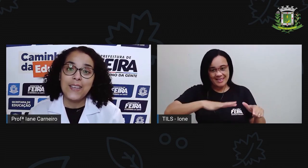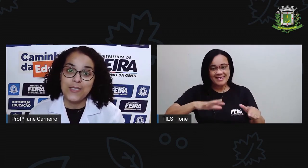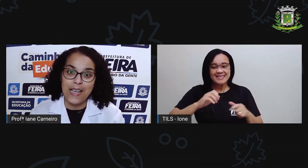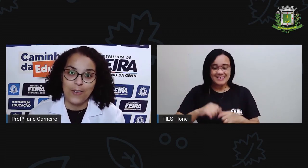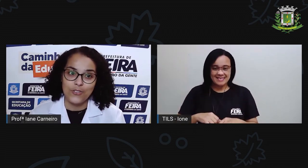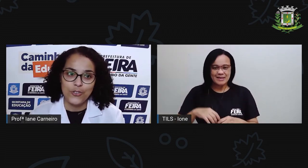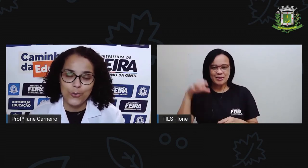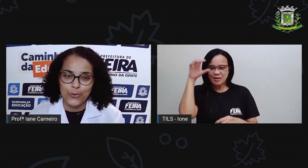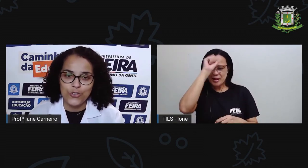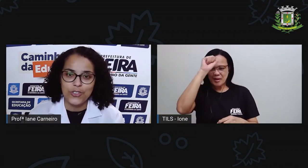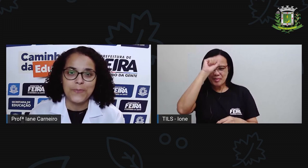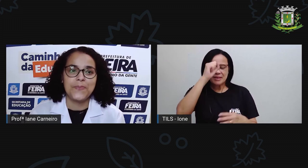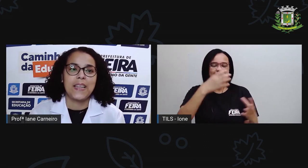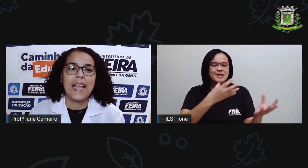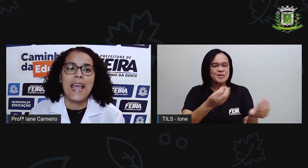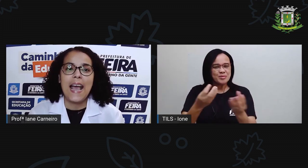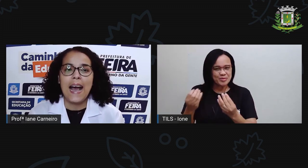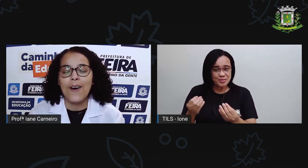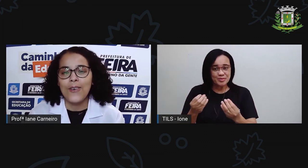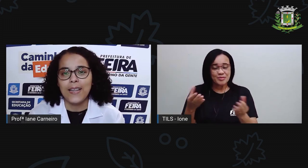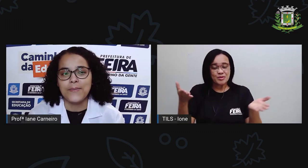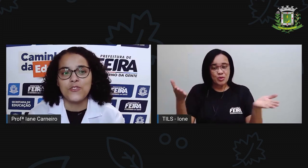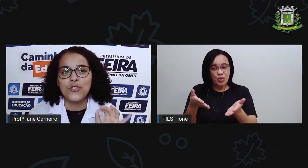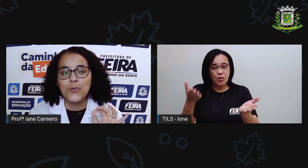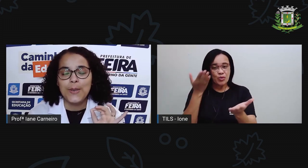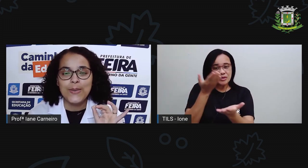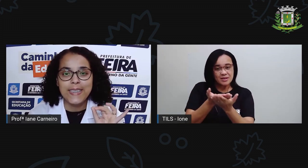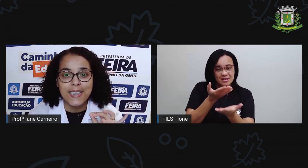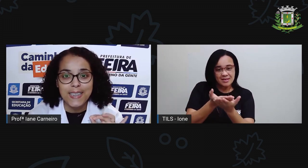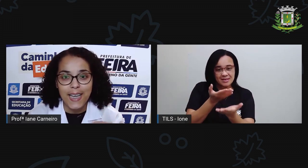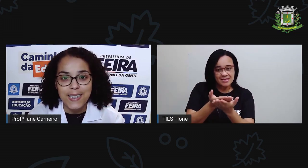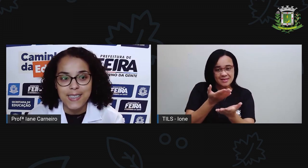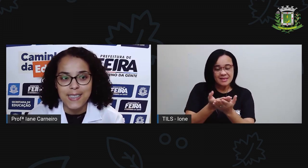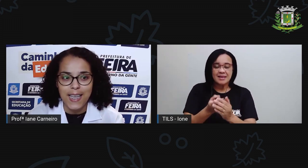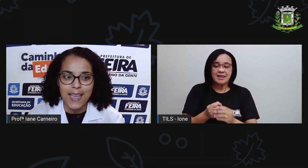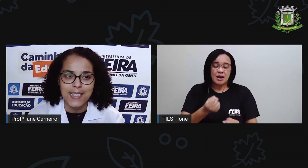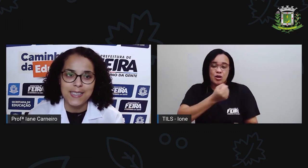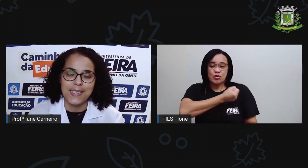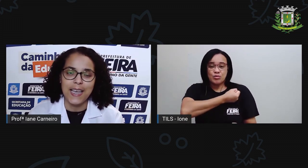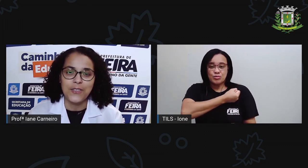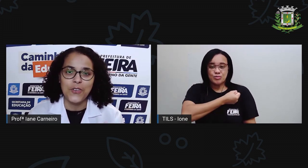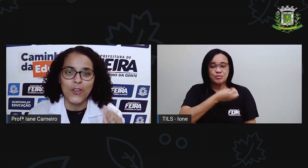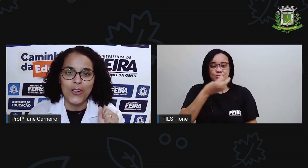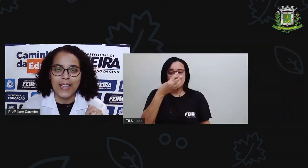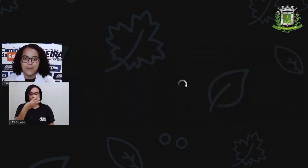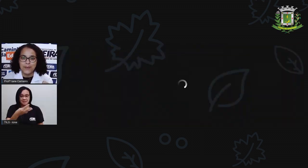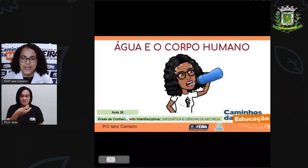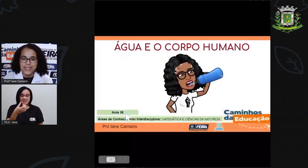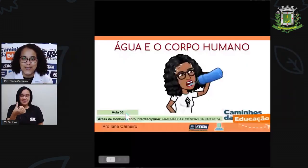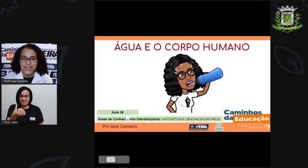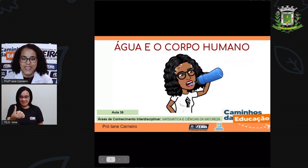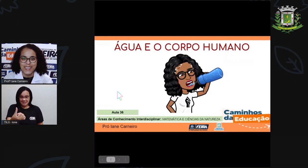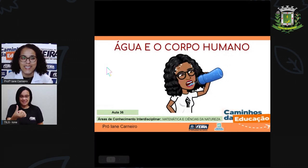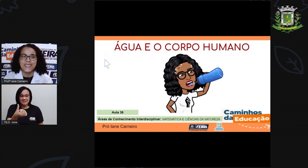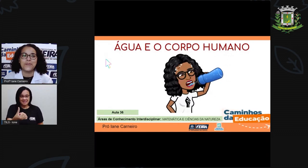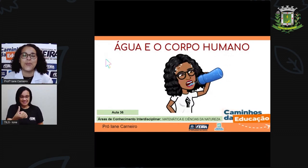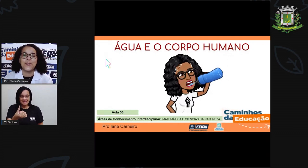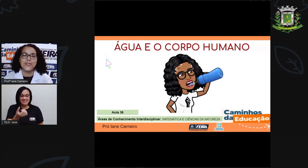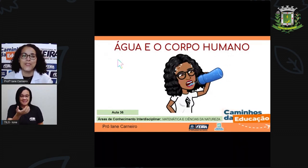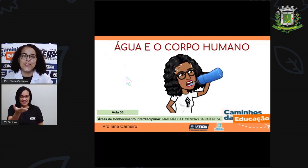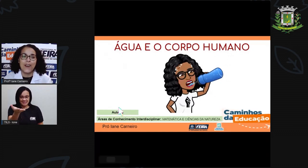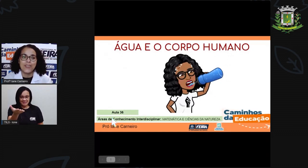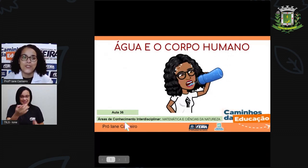A nossa aula de hoje é a aula de número 36, certo? Vou colocar aqui para vocês verem.